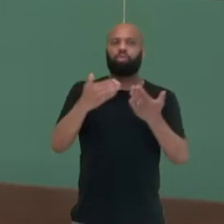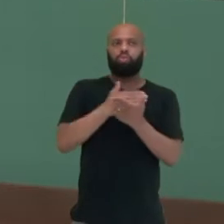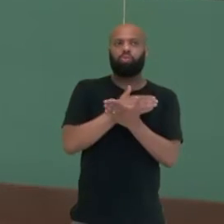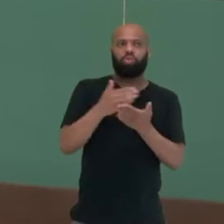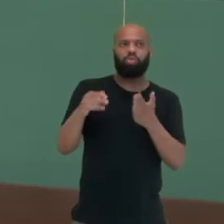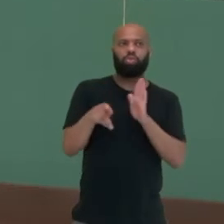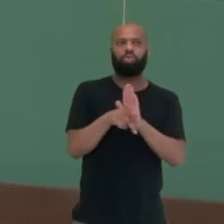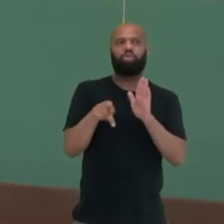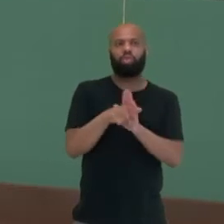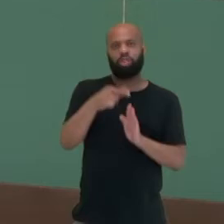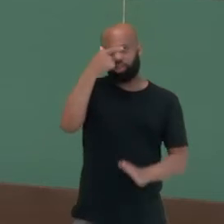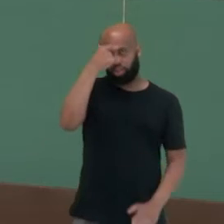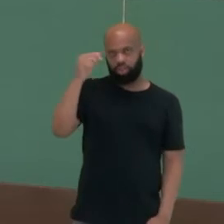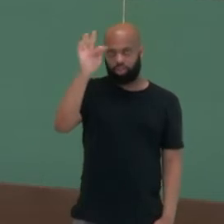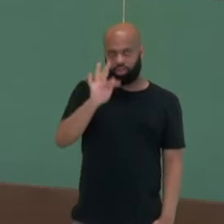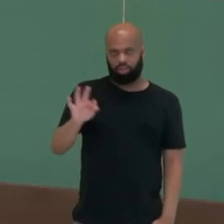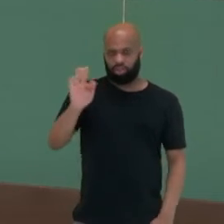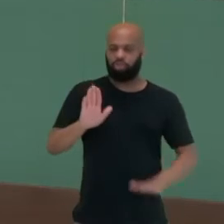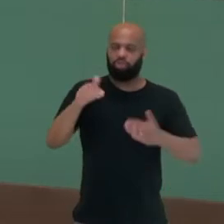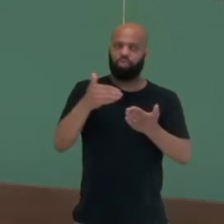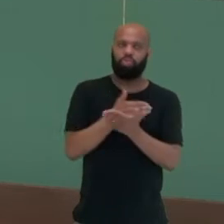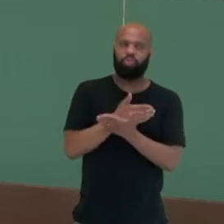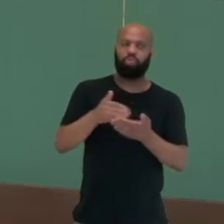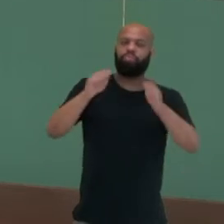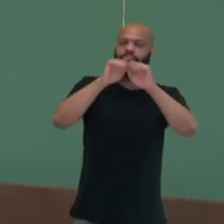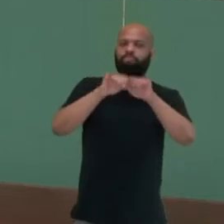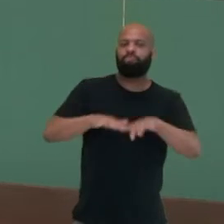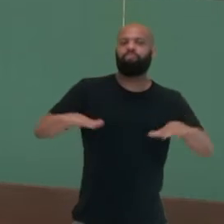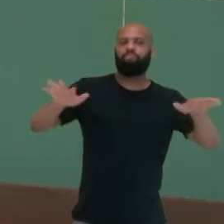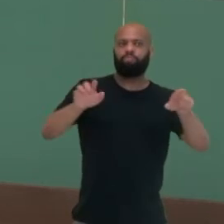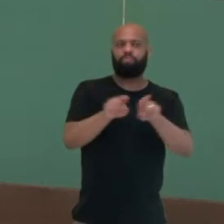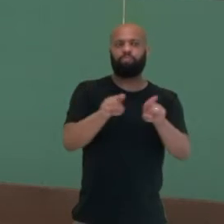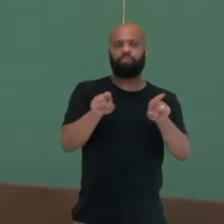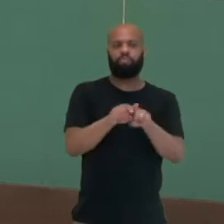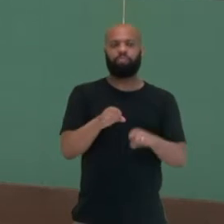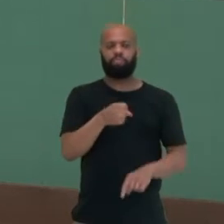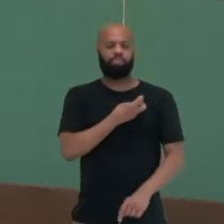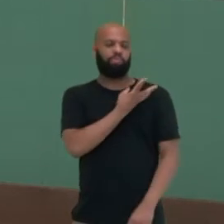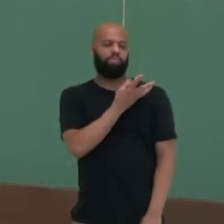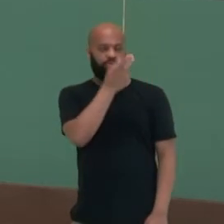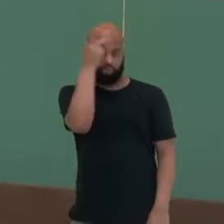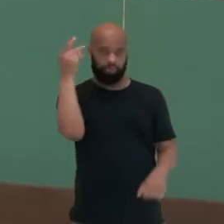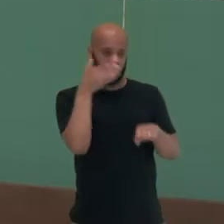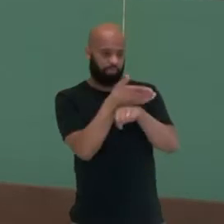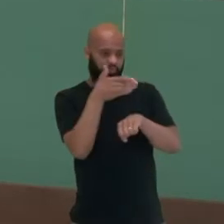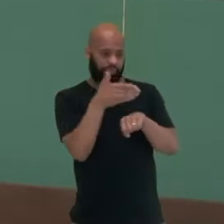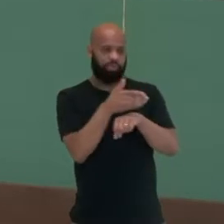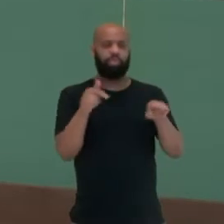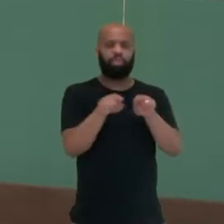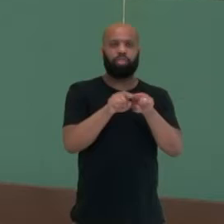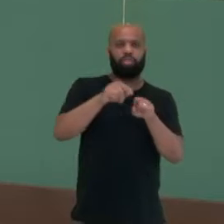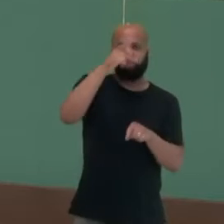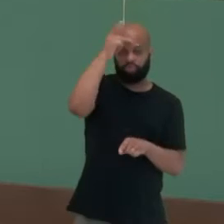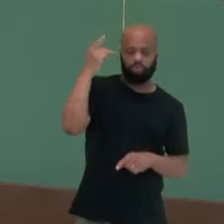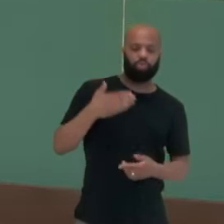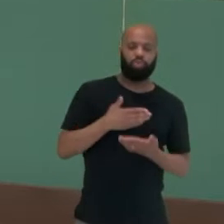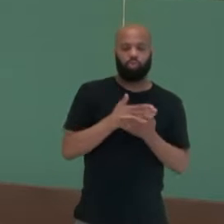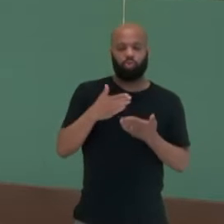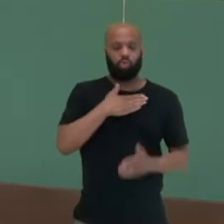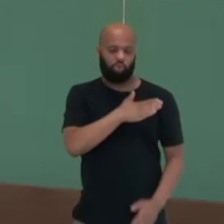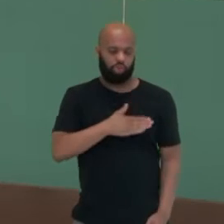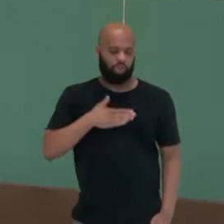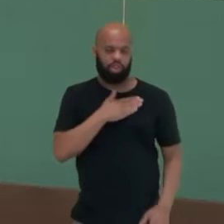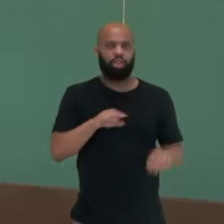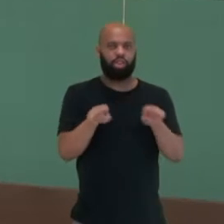para as universidades, e dela começou a aumentar o número de praticantes, né? As pessoas começaram a ter gosto pela